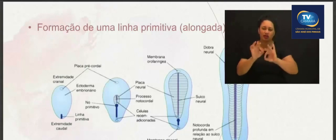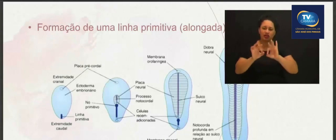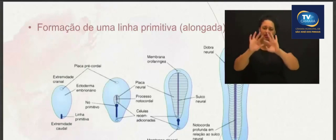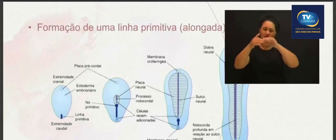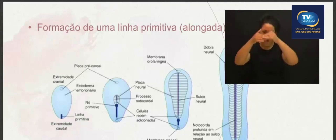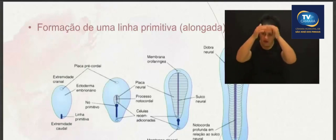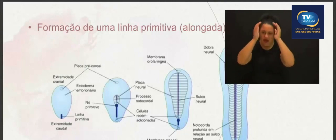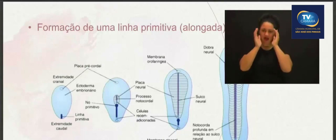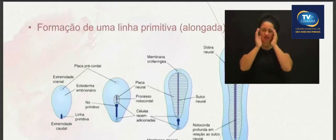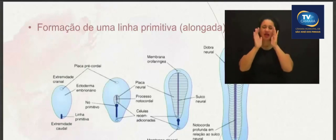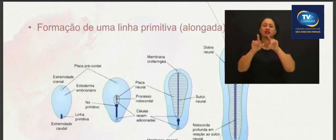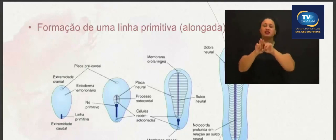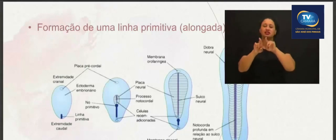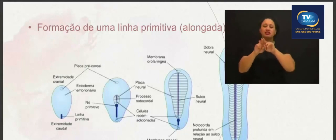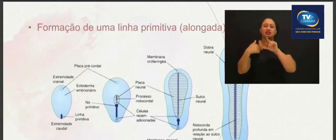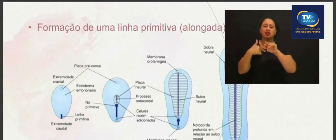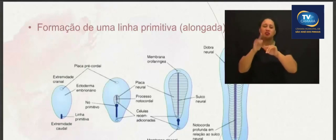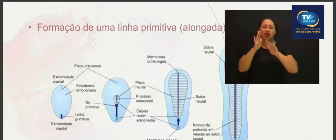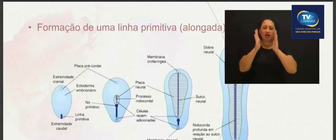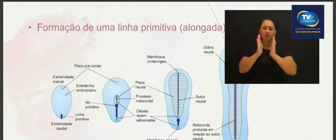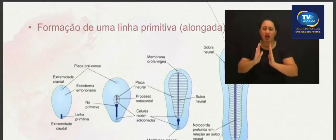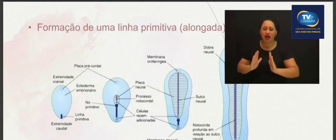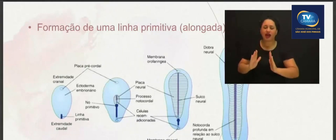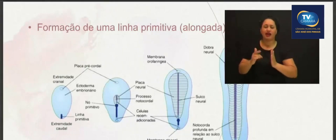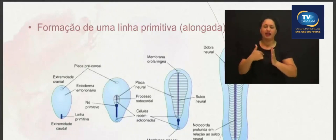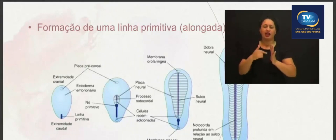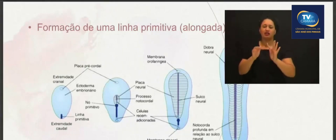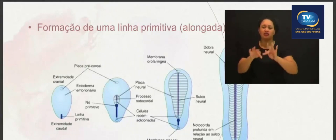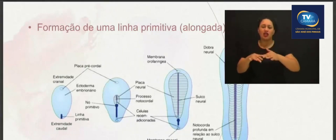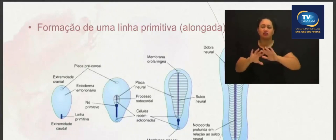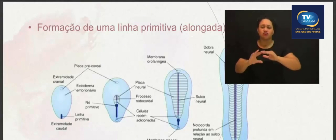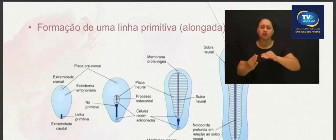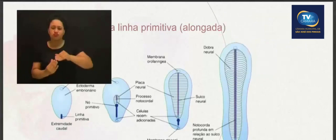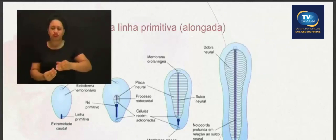uma região de ânus, de final do intestino.